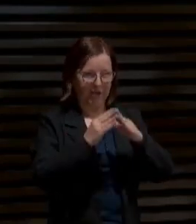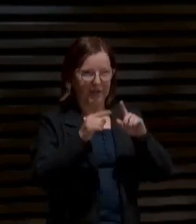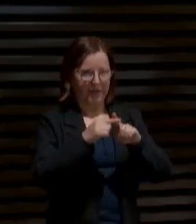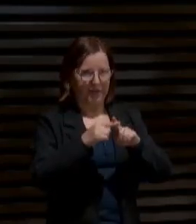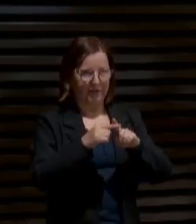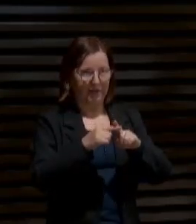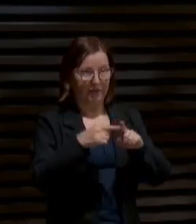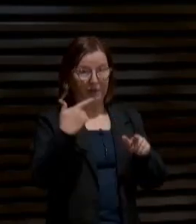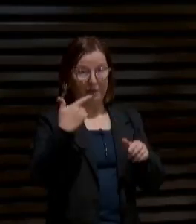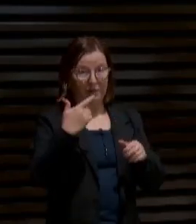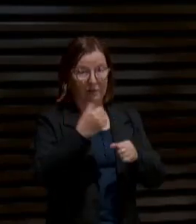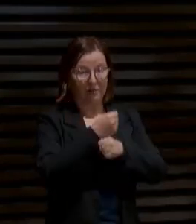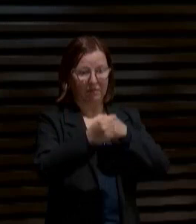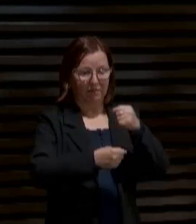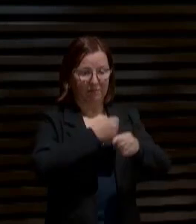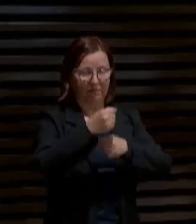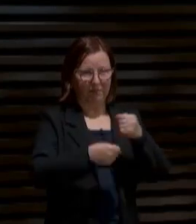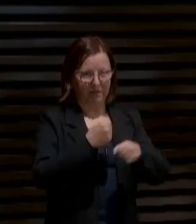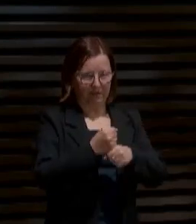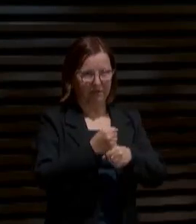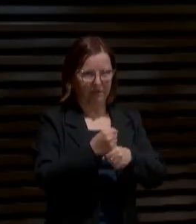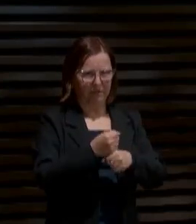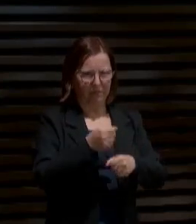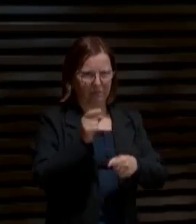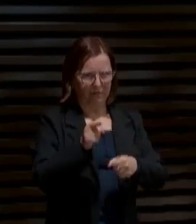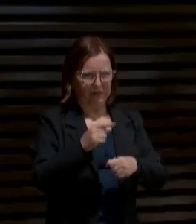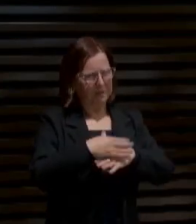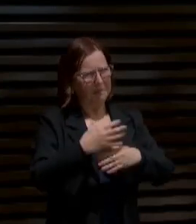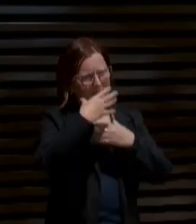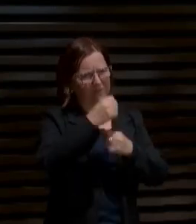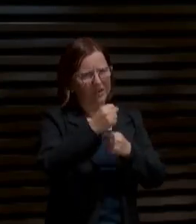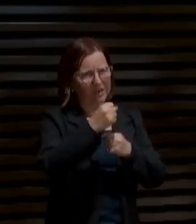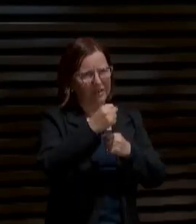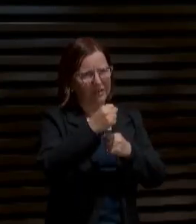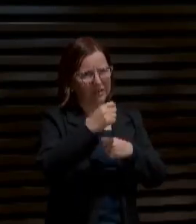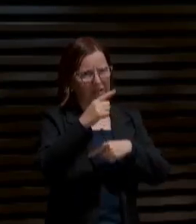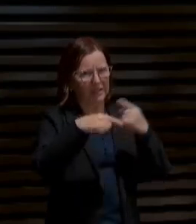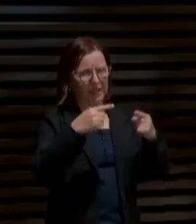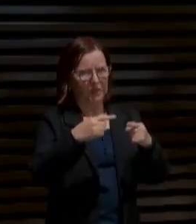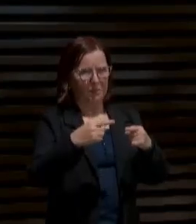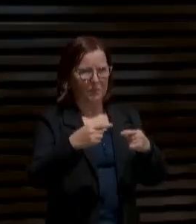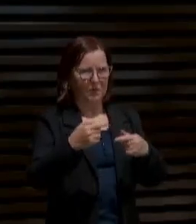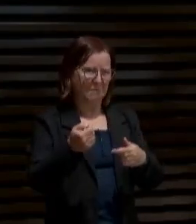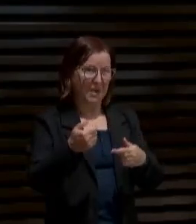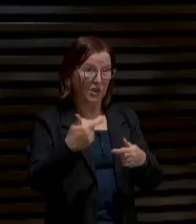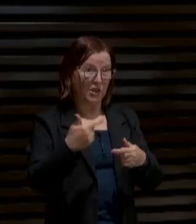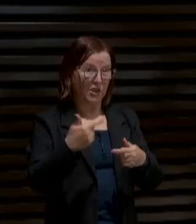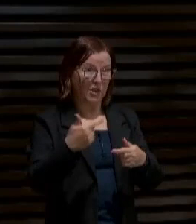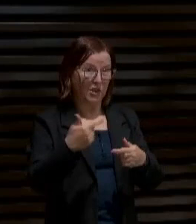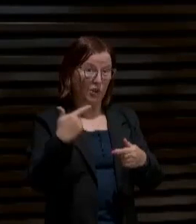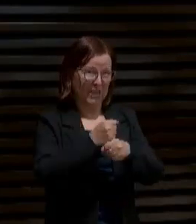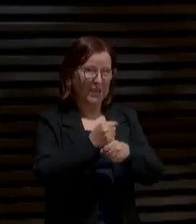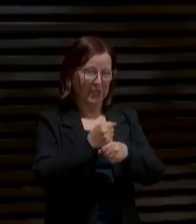pensa séria e pensa com você dois anos quase um ano e pouco sem vir na igreja na comunidade só pela internet